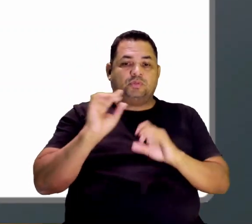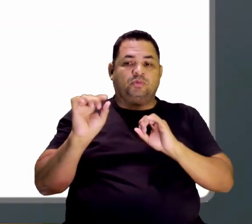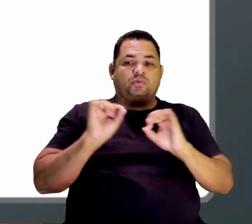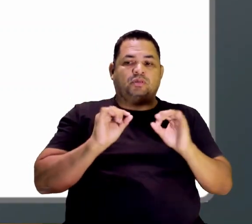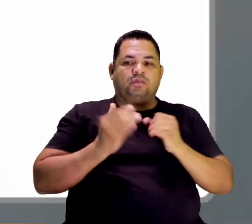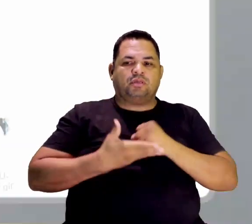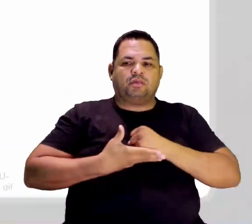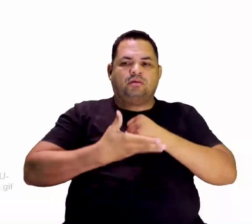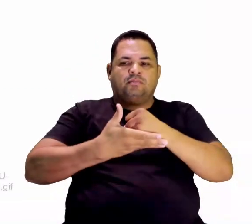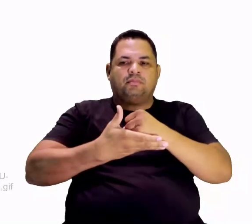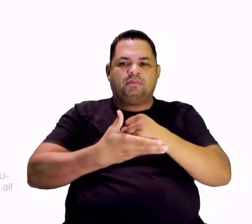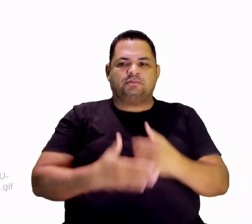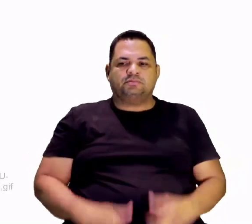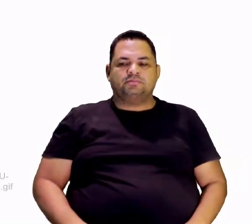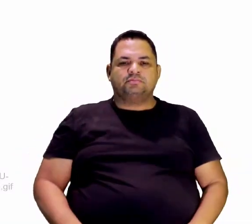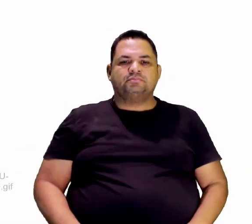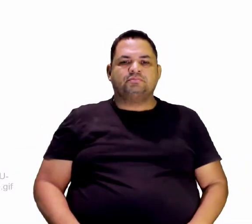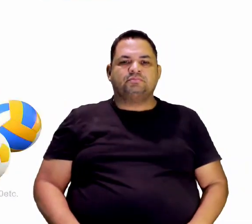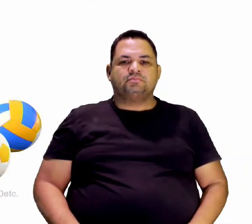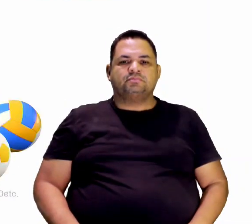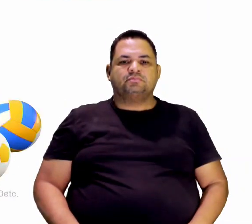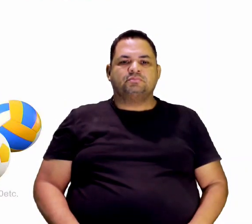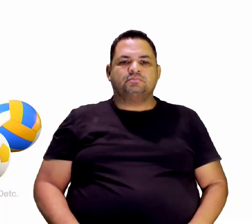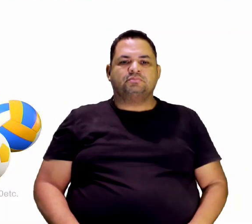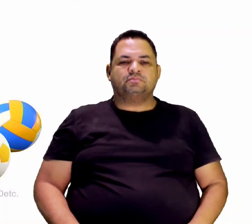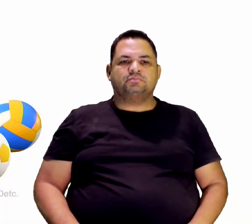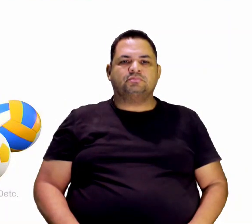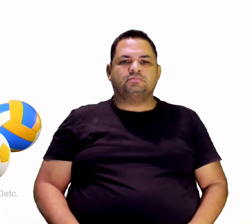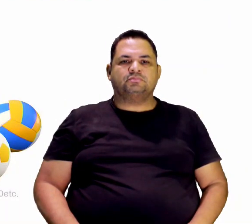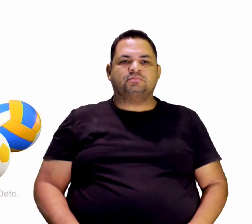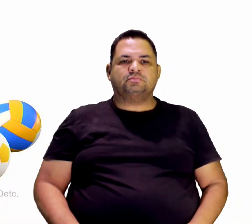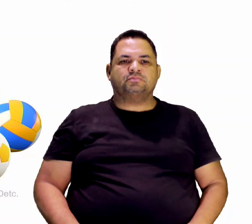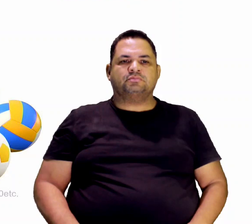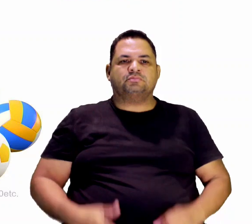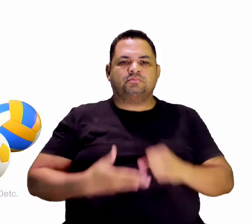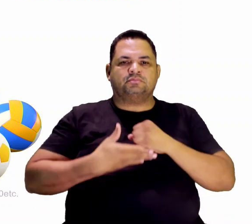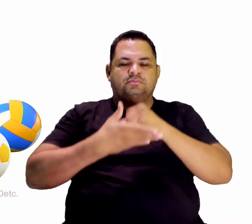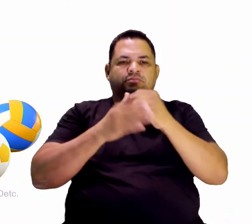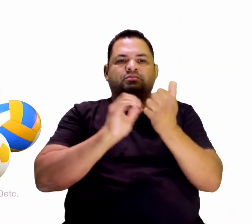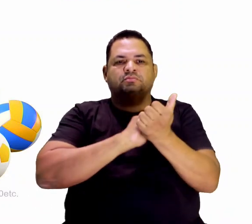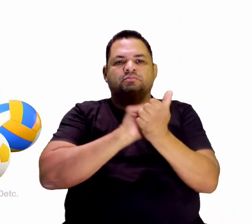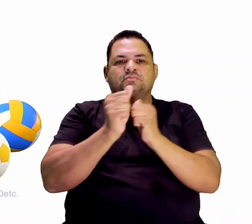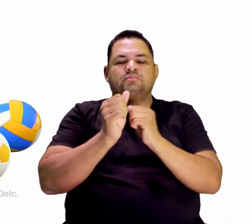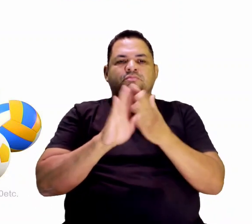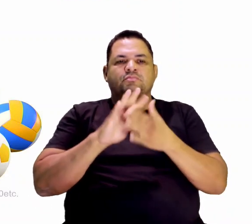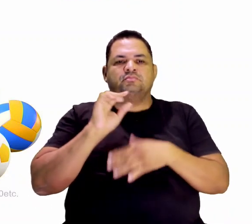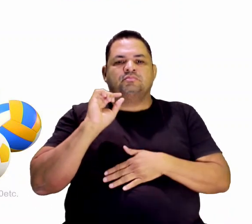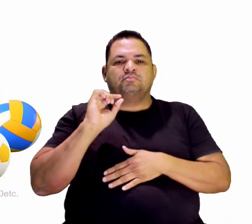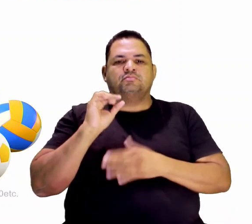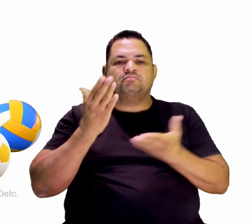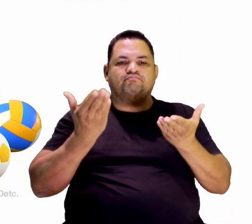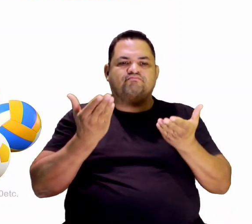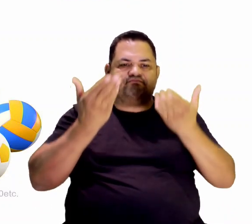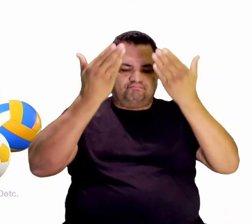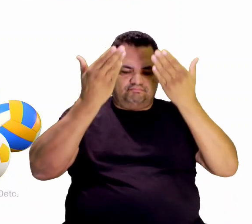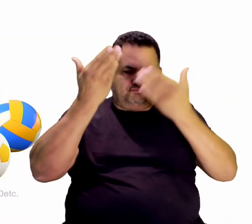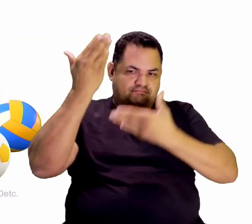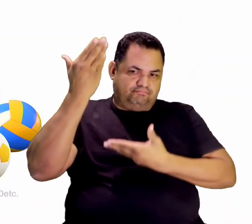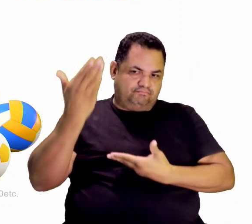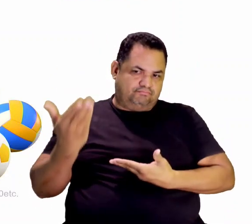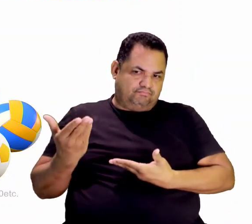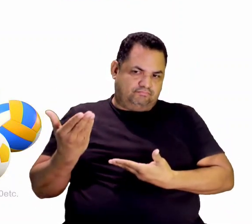aí, por exemplo, saques, passes, arremessos, dribles, né? Então tudo isso faz parte dessa composição. Vamos